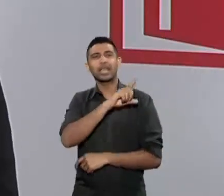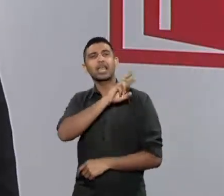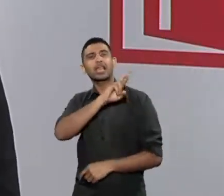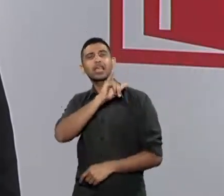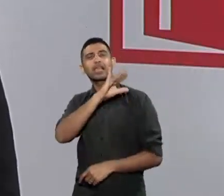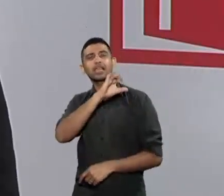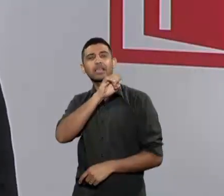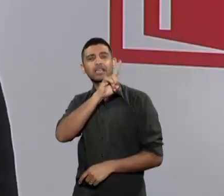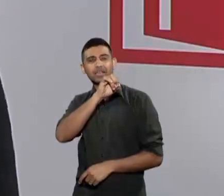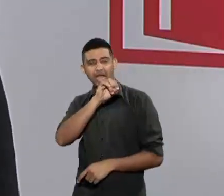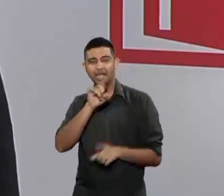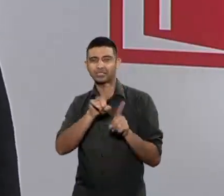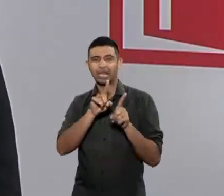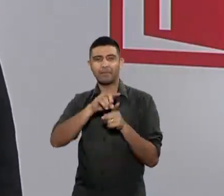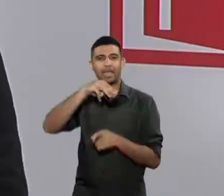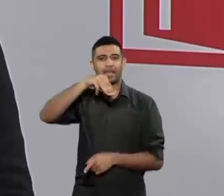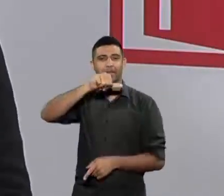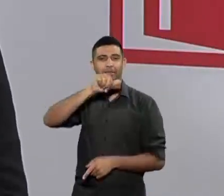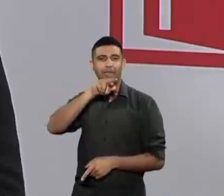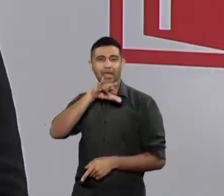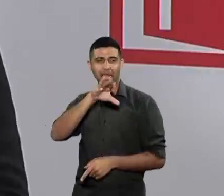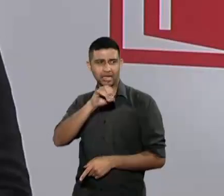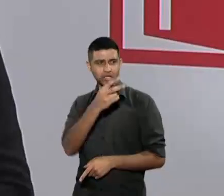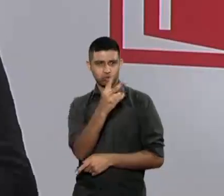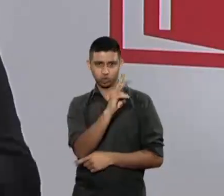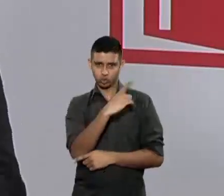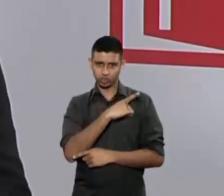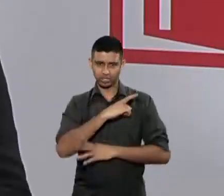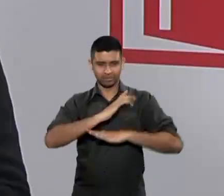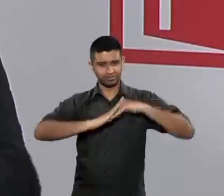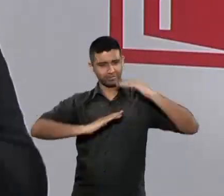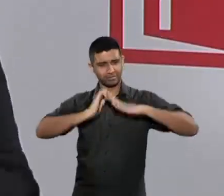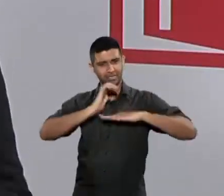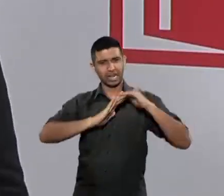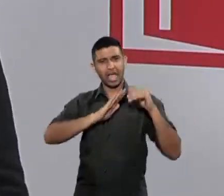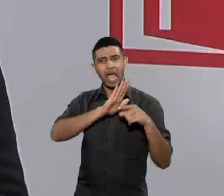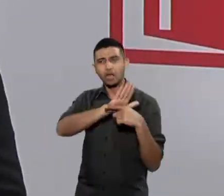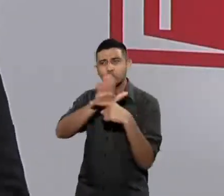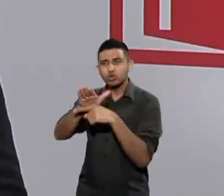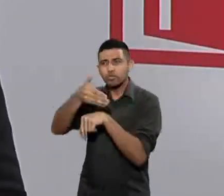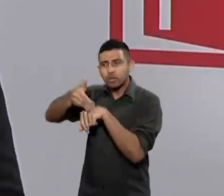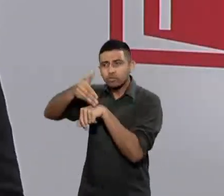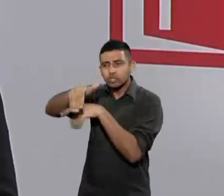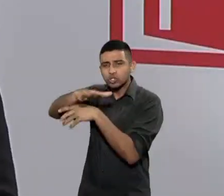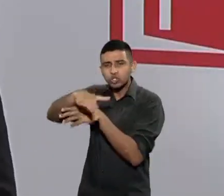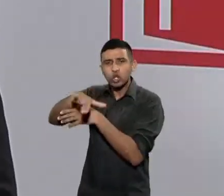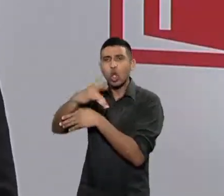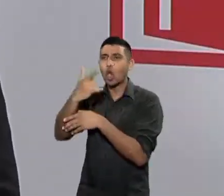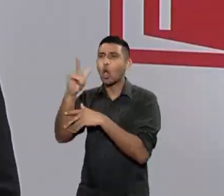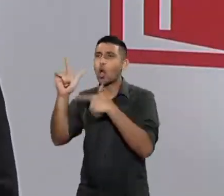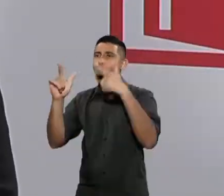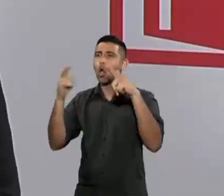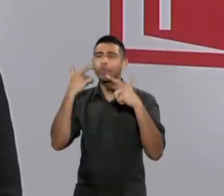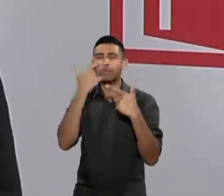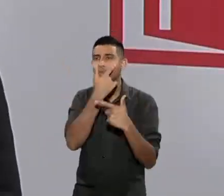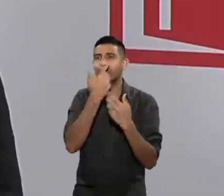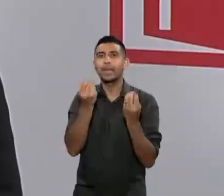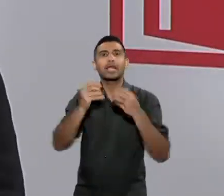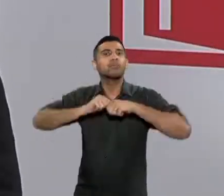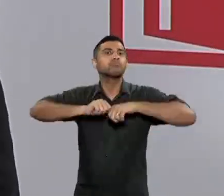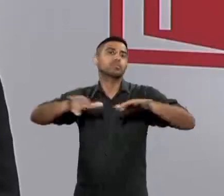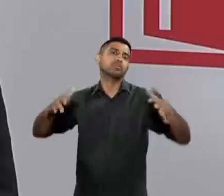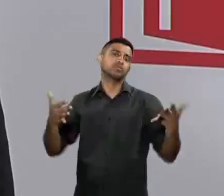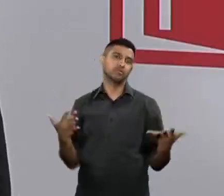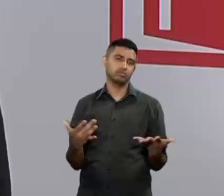doutora Márcia Guimarães, eles até têm capacitado outros oftalmologistas pelo Brasil para propagar isso,